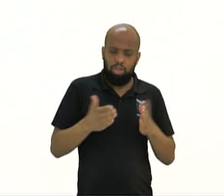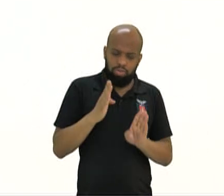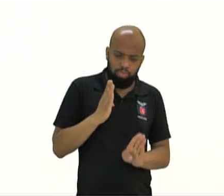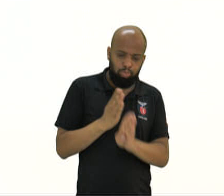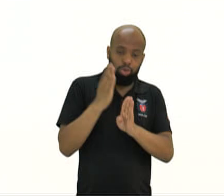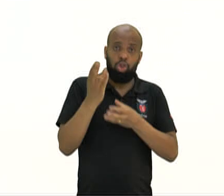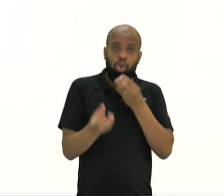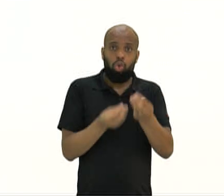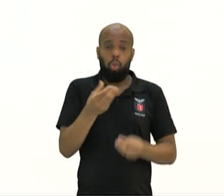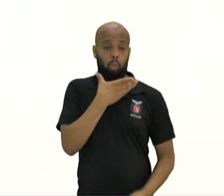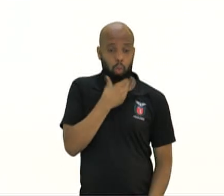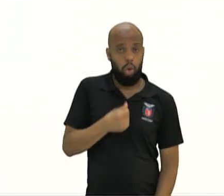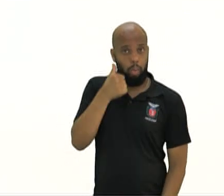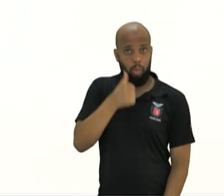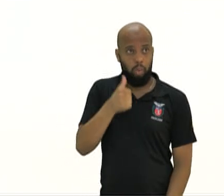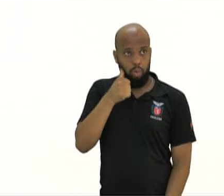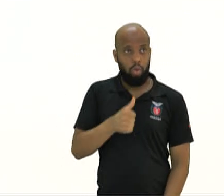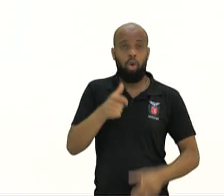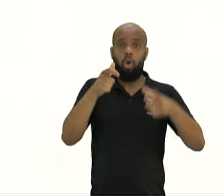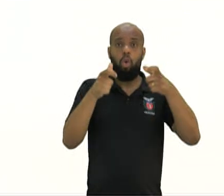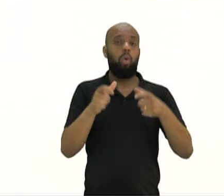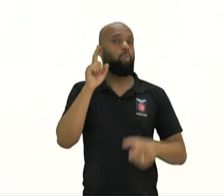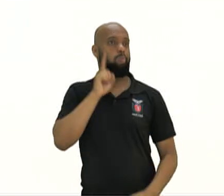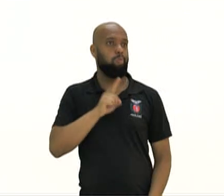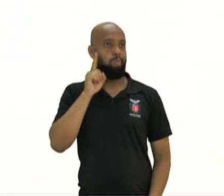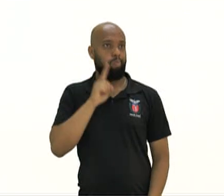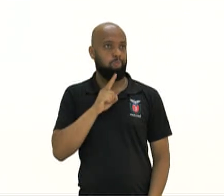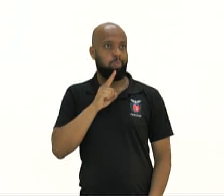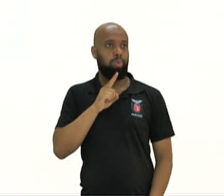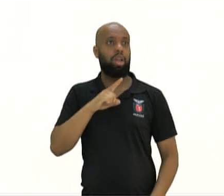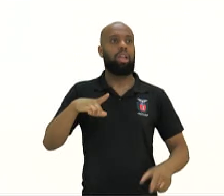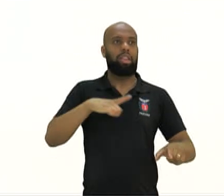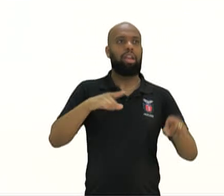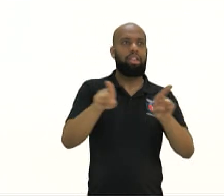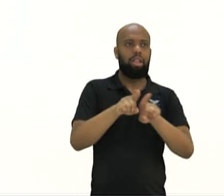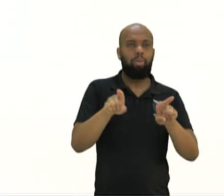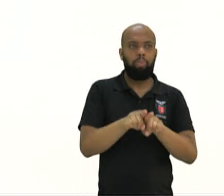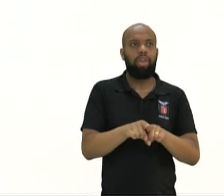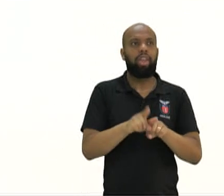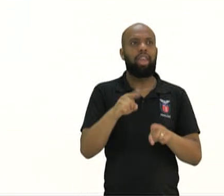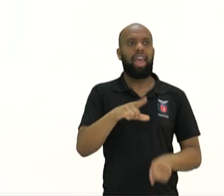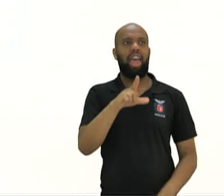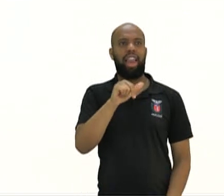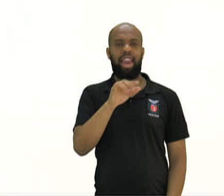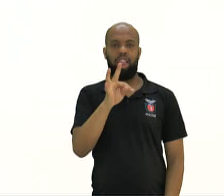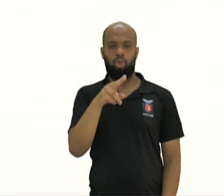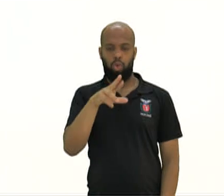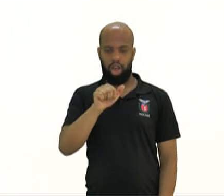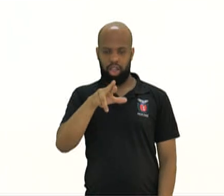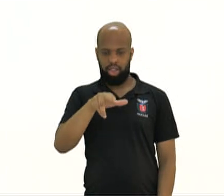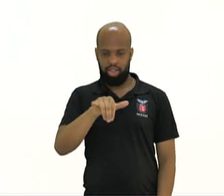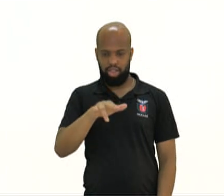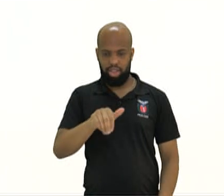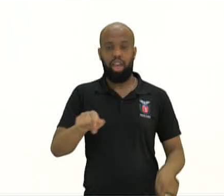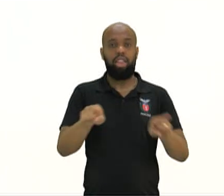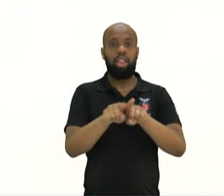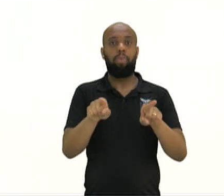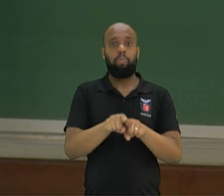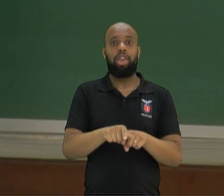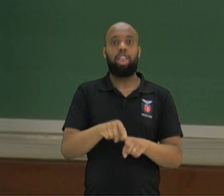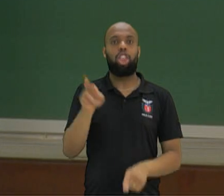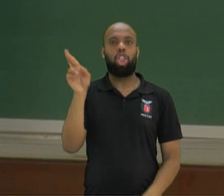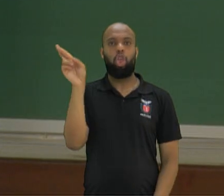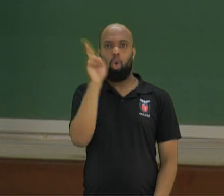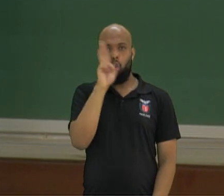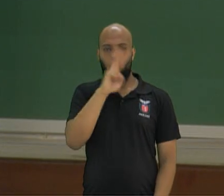que homens e mulheres dos Estados Unidos, Lituânia e Rússia definiram o amor romântico,